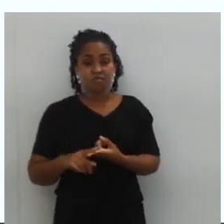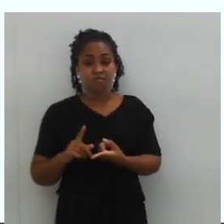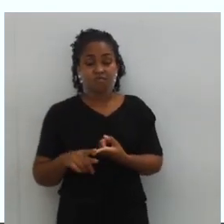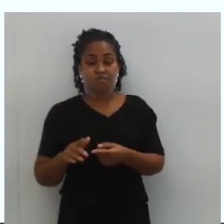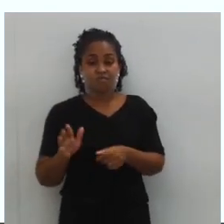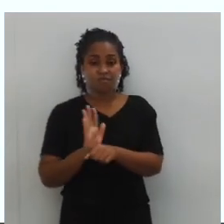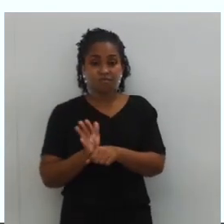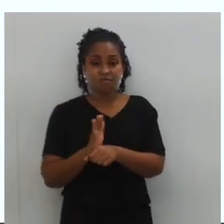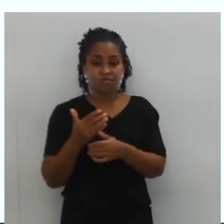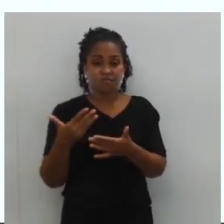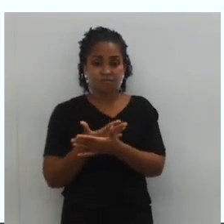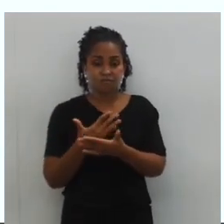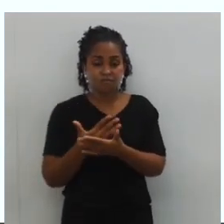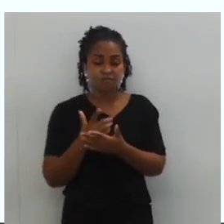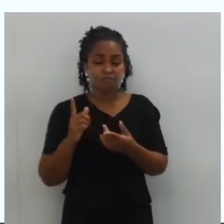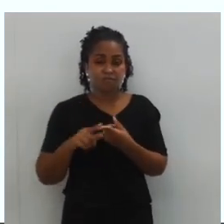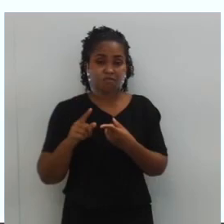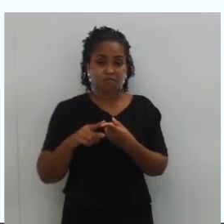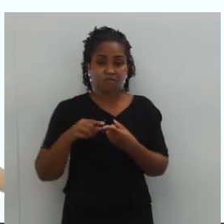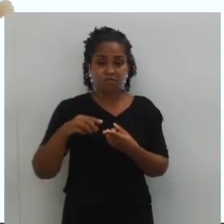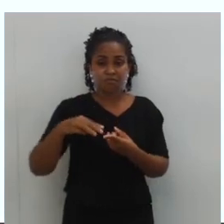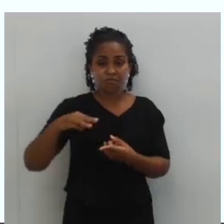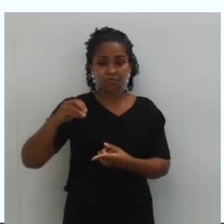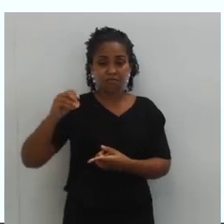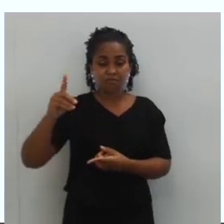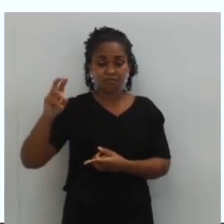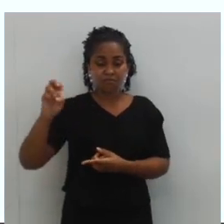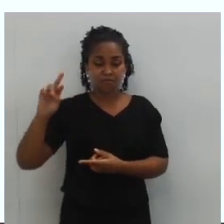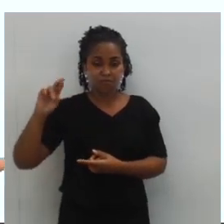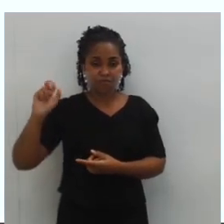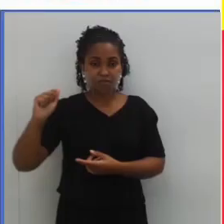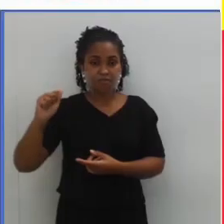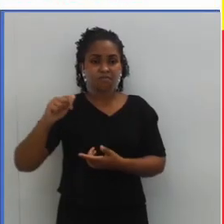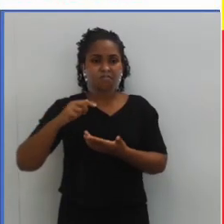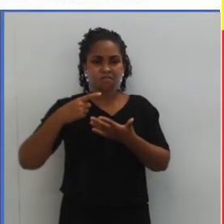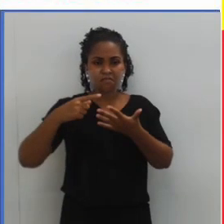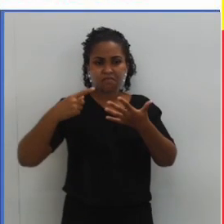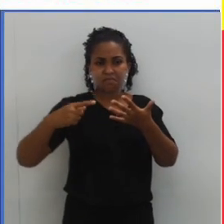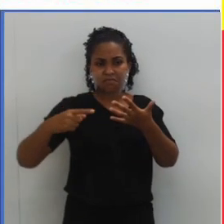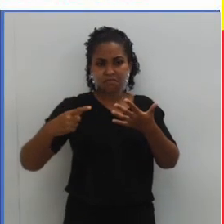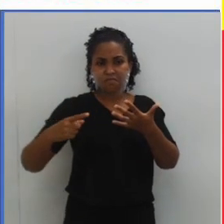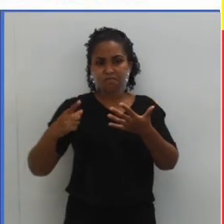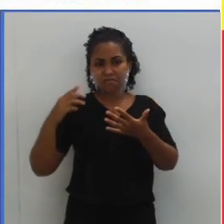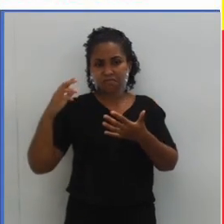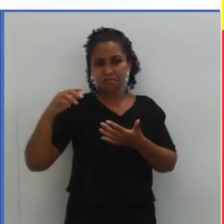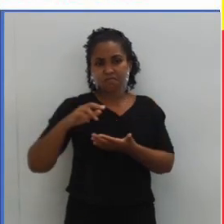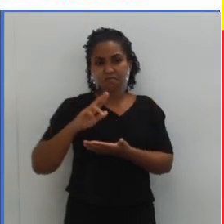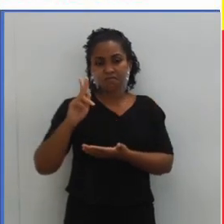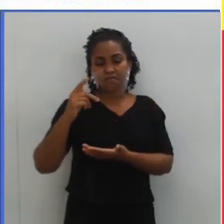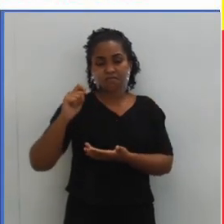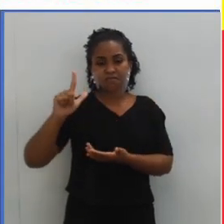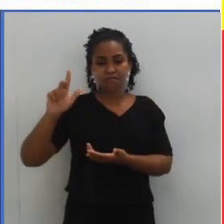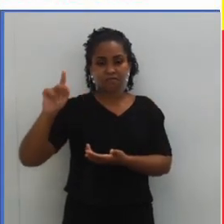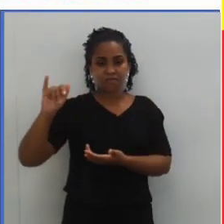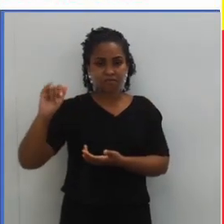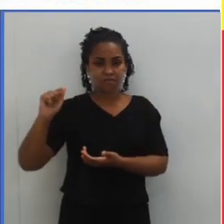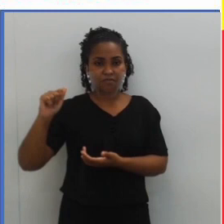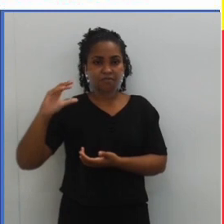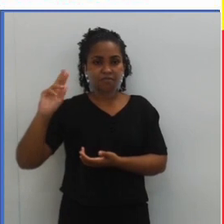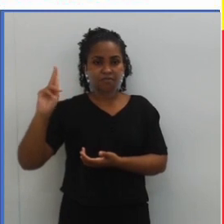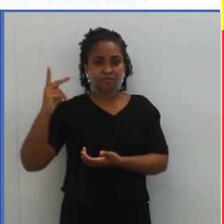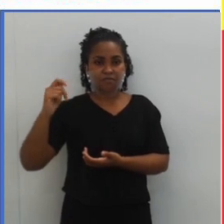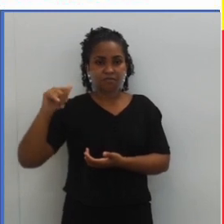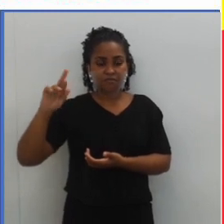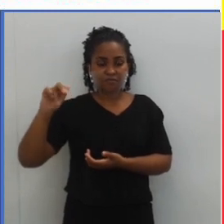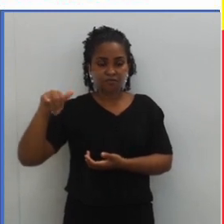parque, tivemos o Moderno, o Helvética, o Royal e muitos outros, certo? O Instituto Joaquim